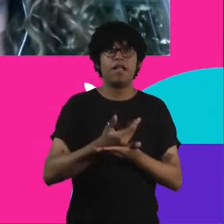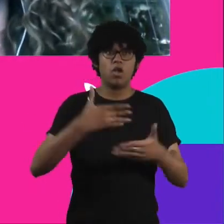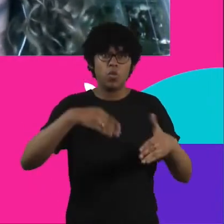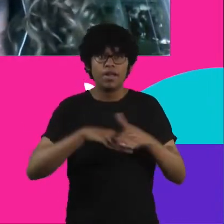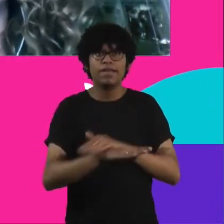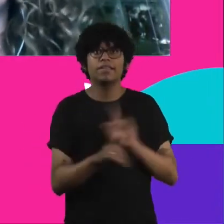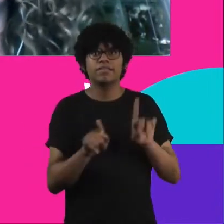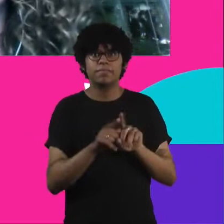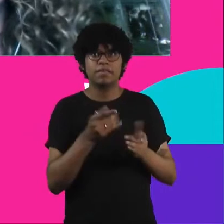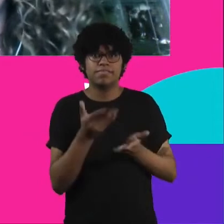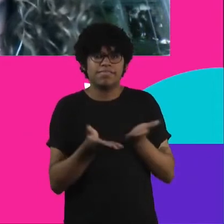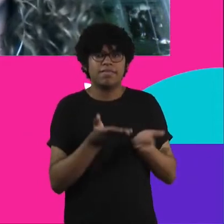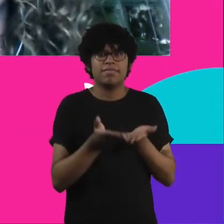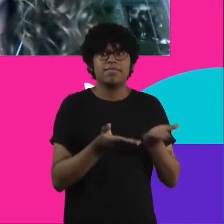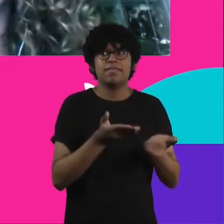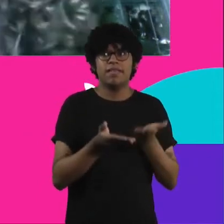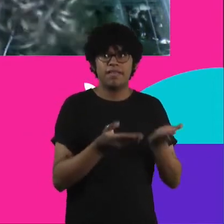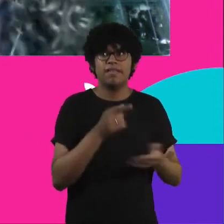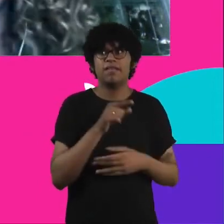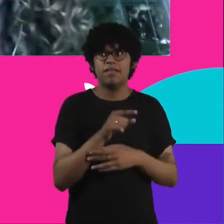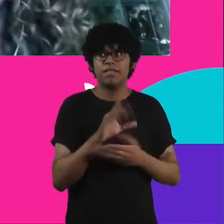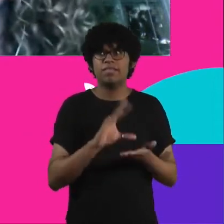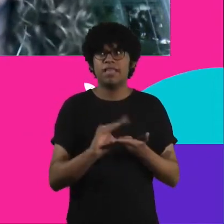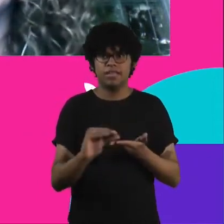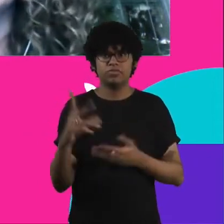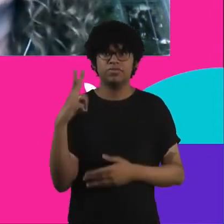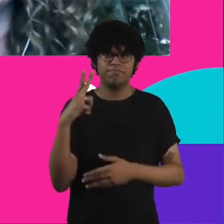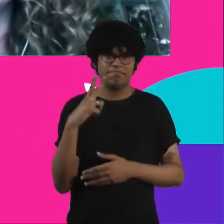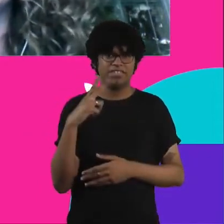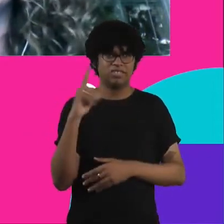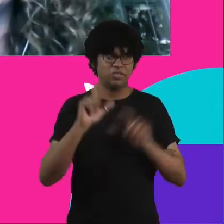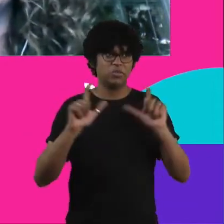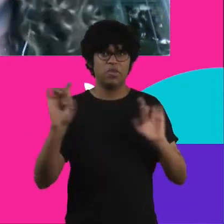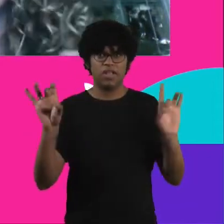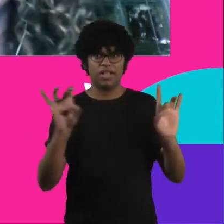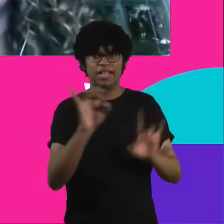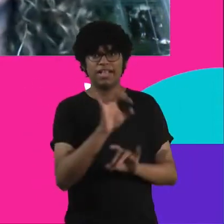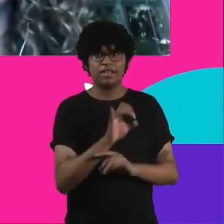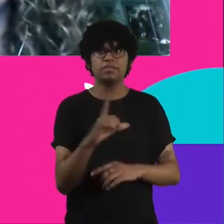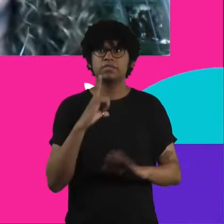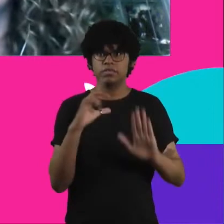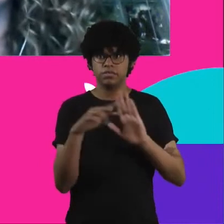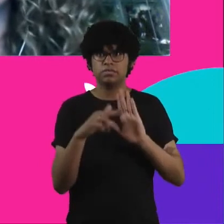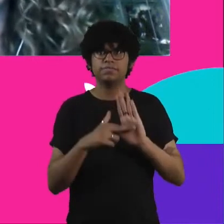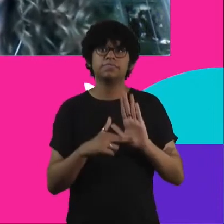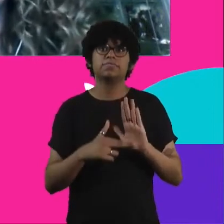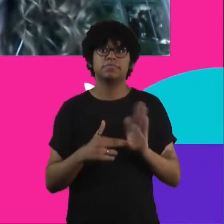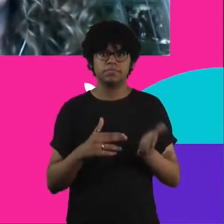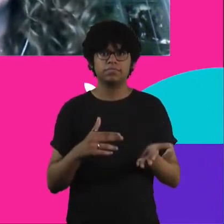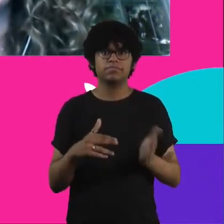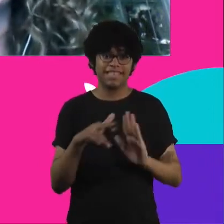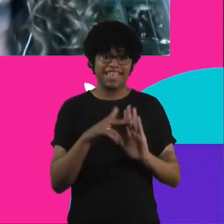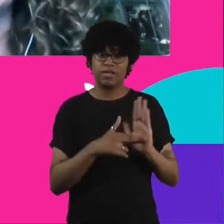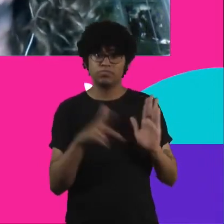e compartilhar os dados pessoais, né, e coloca aí algumas penalizações quando né, essas regras não são